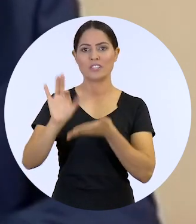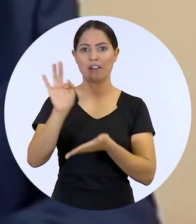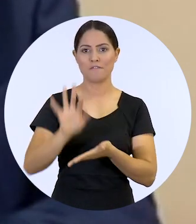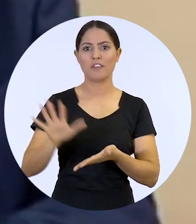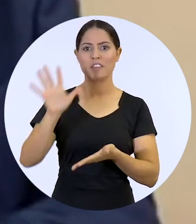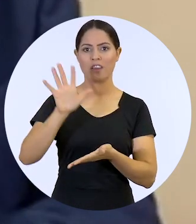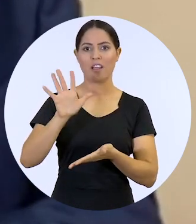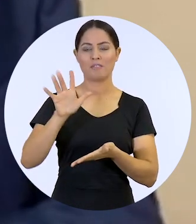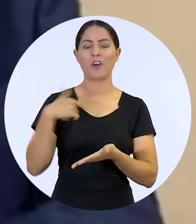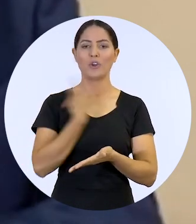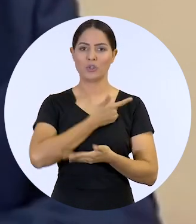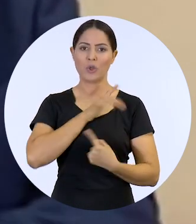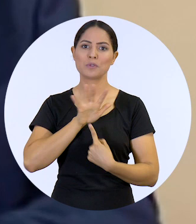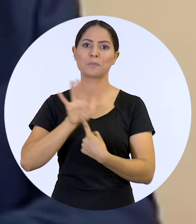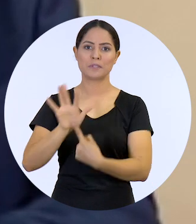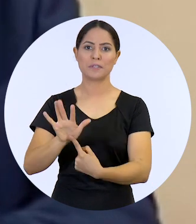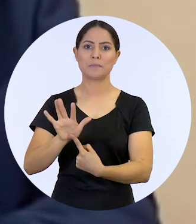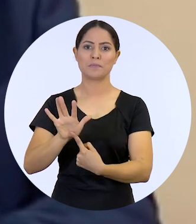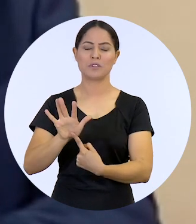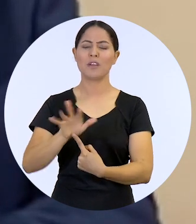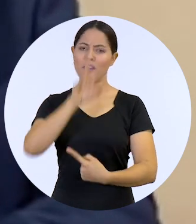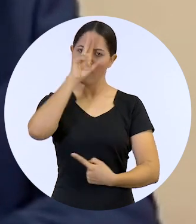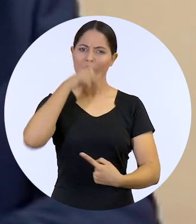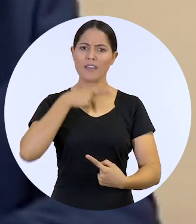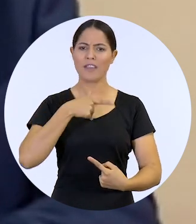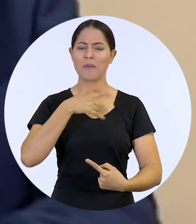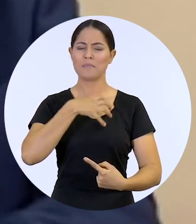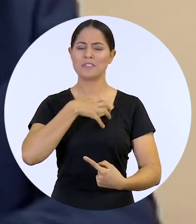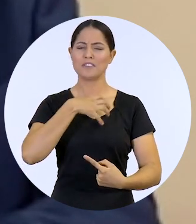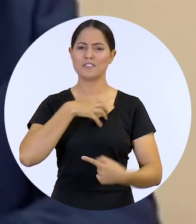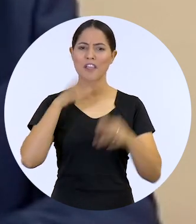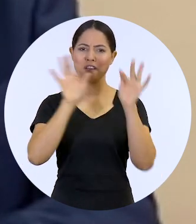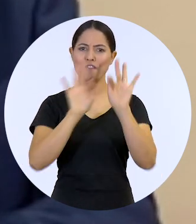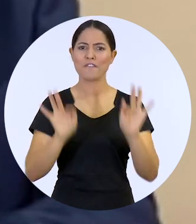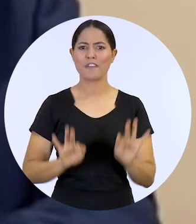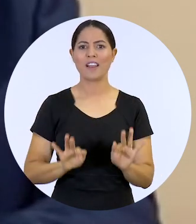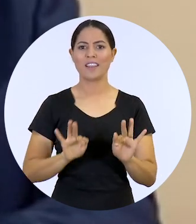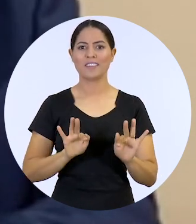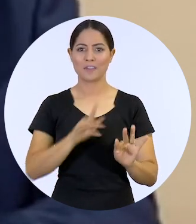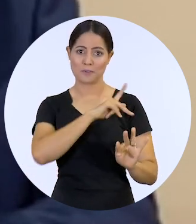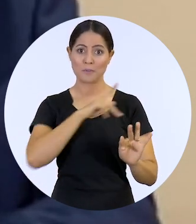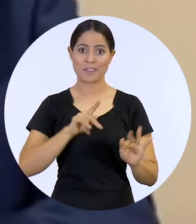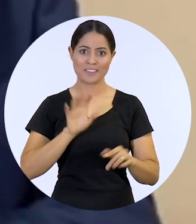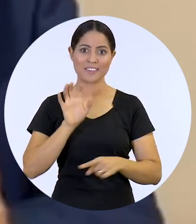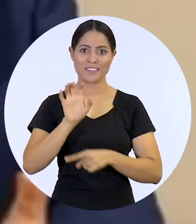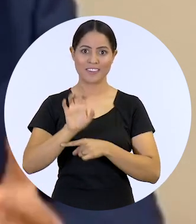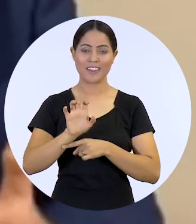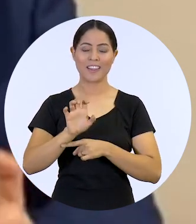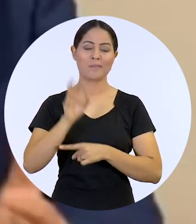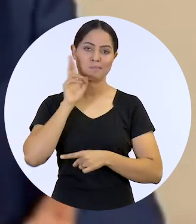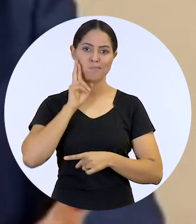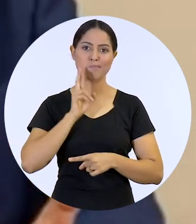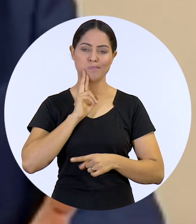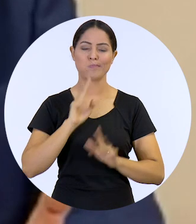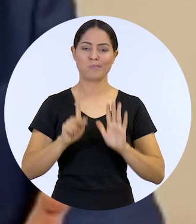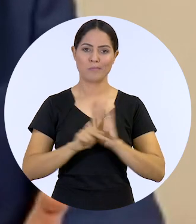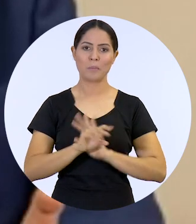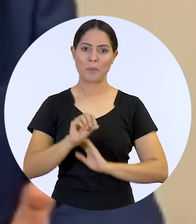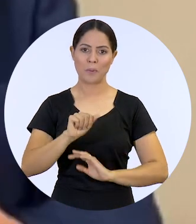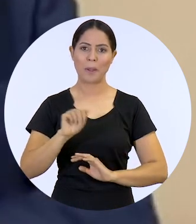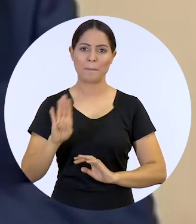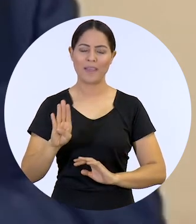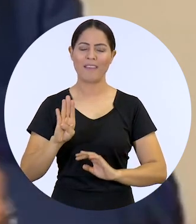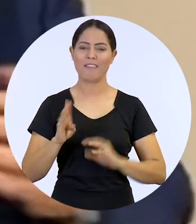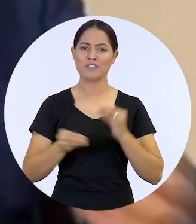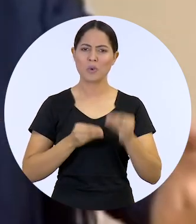Conselho Federal. E eu, na qualidade de presidente da seccional de Rondônia, fiquei realmente emocionado, por ver como o plenário do Conselho